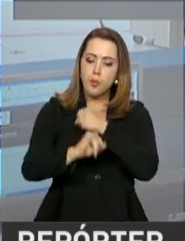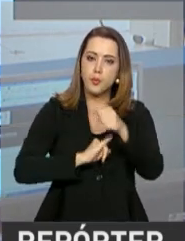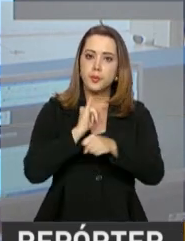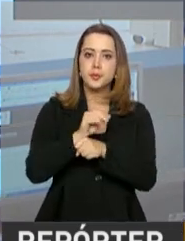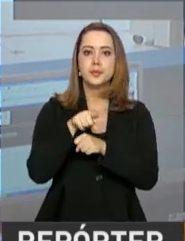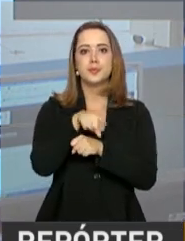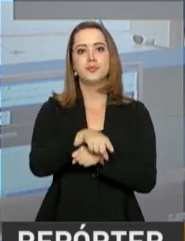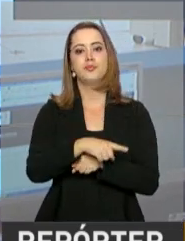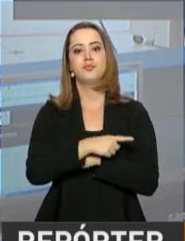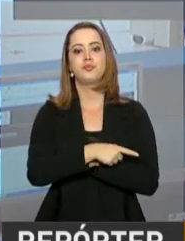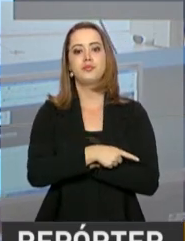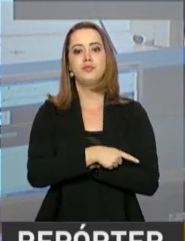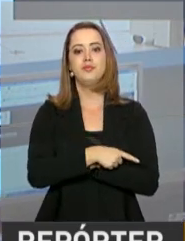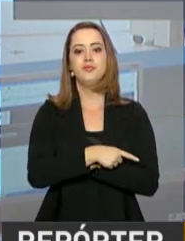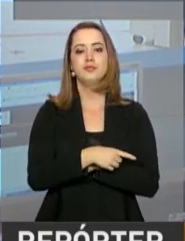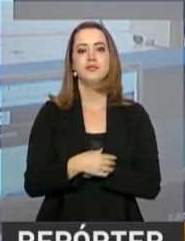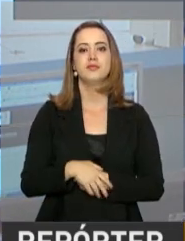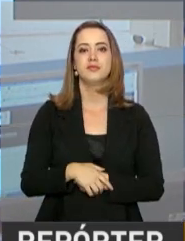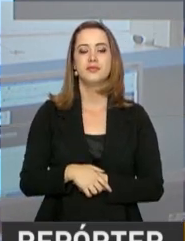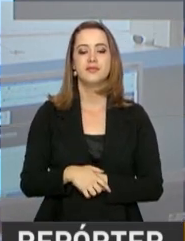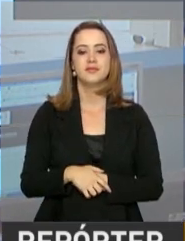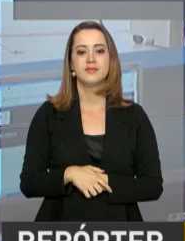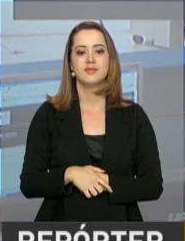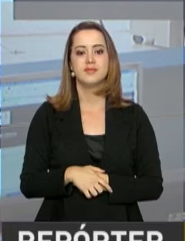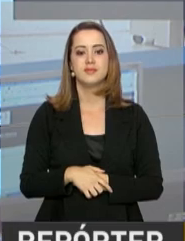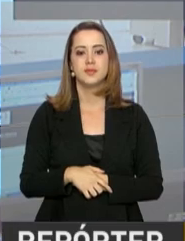endereço radios.ebc.com.br